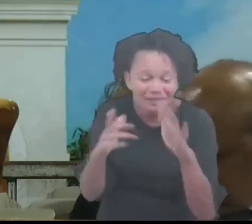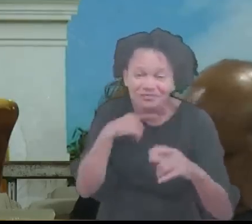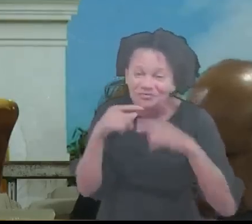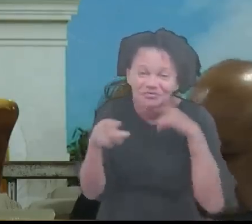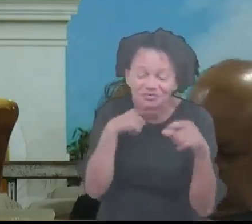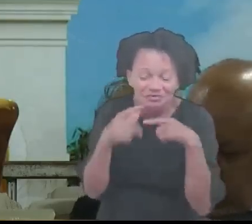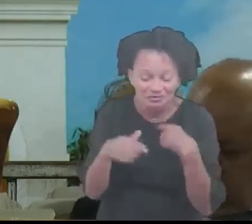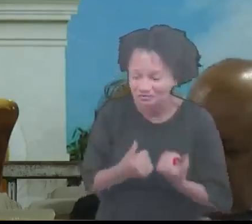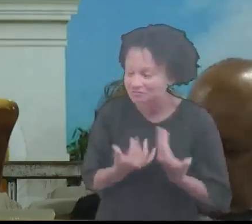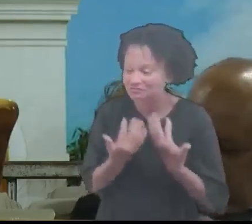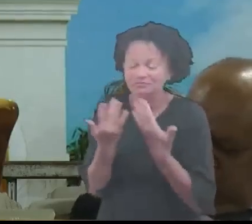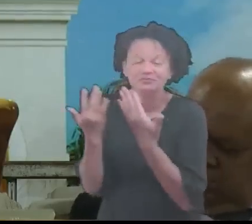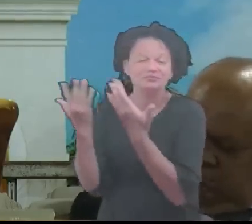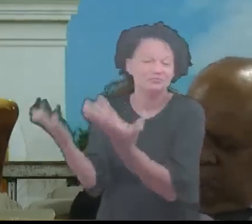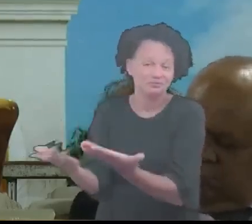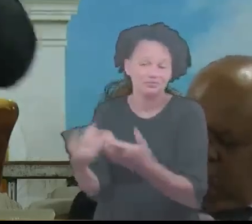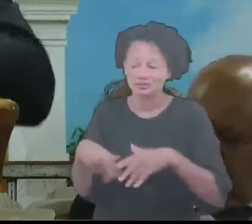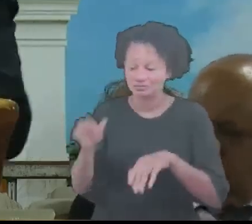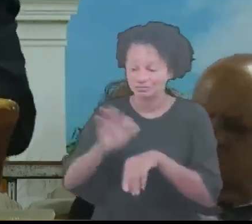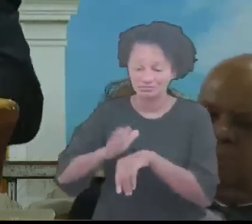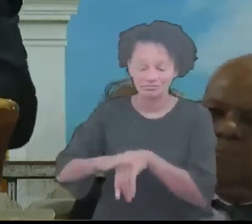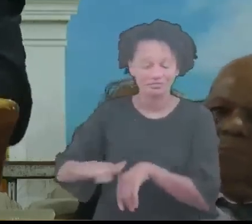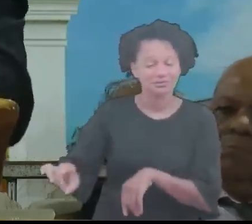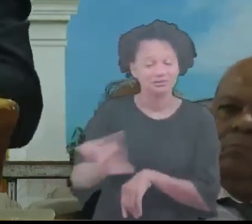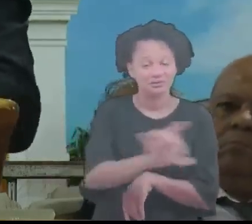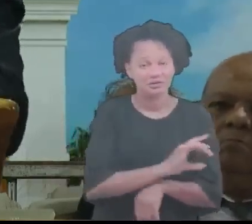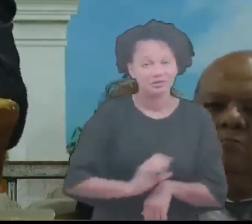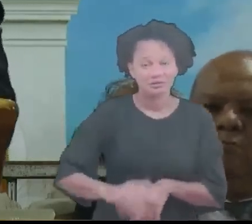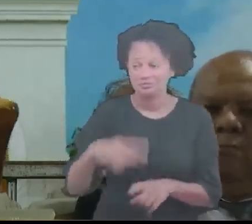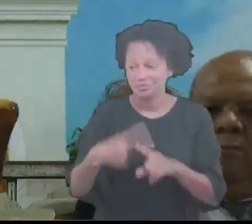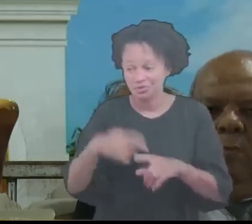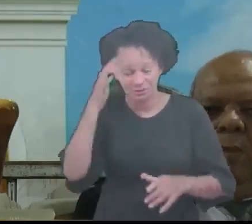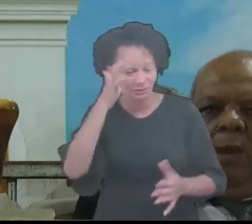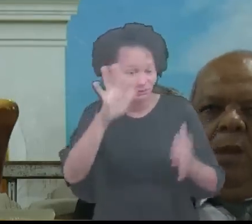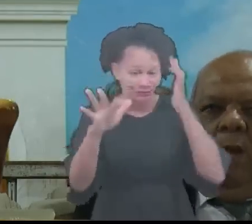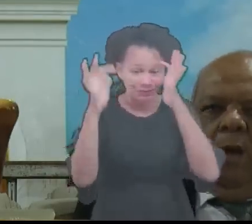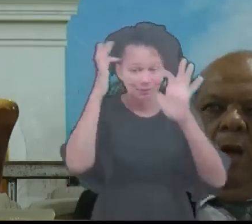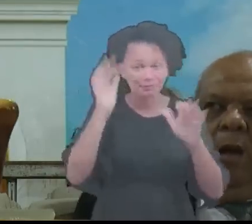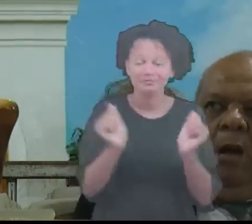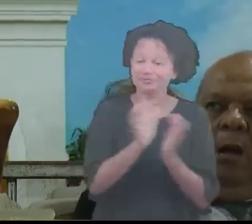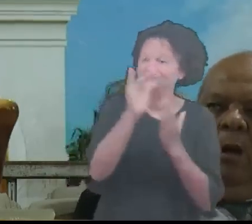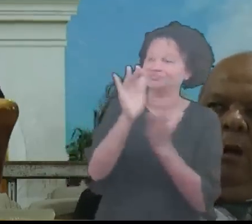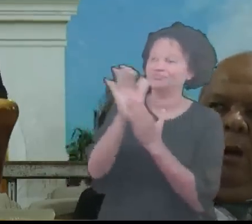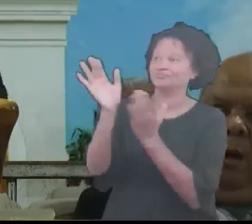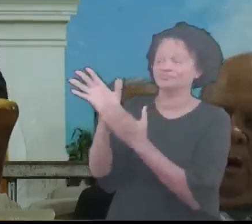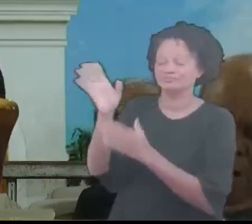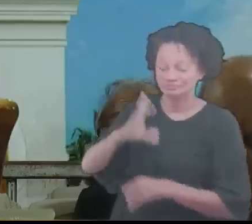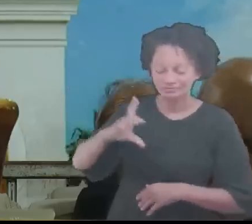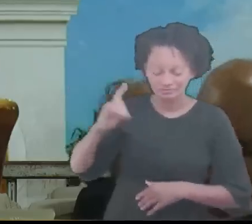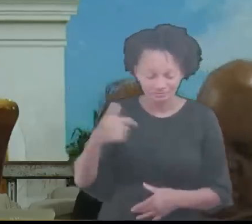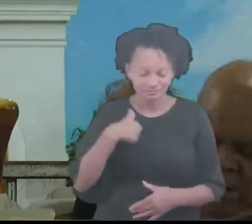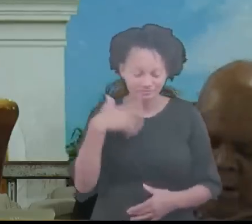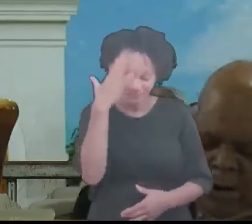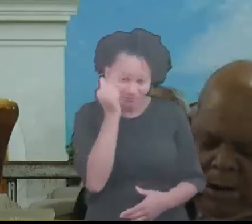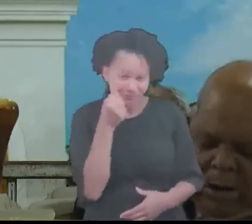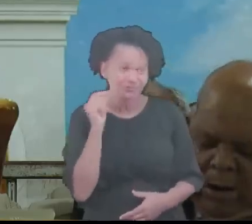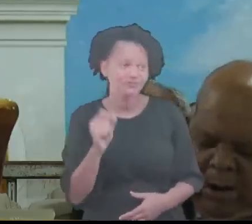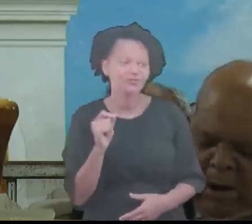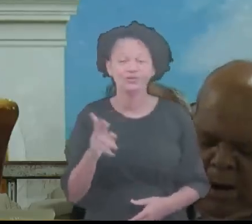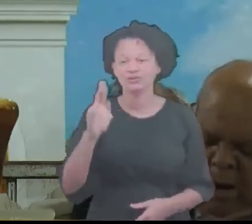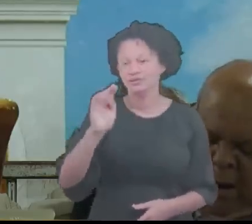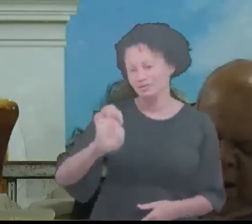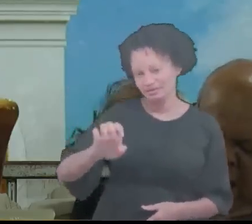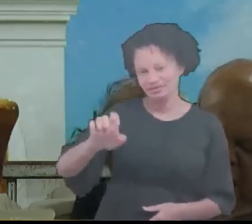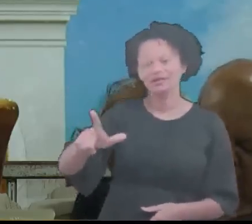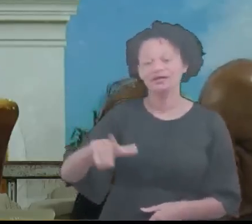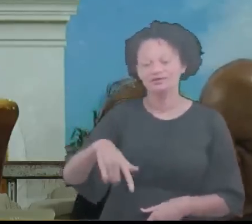condições de oferecer esse nardo que vocês oferecem, porque eu não sei tocar. Louvado seja Deus. Eu só sei o que é um ré quando o